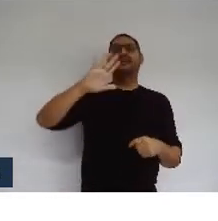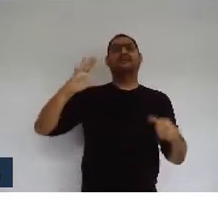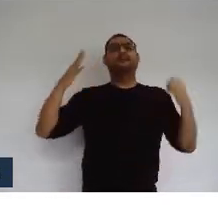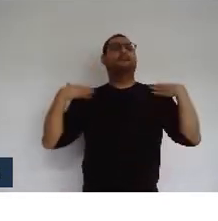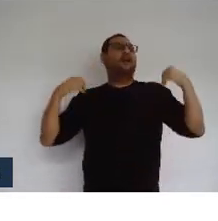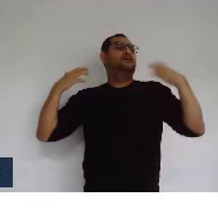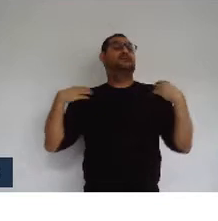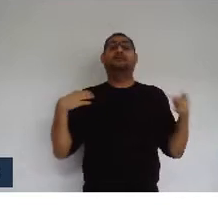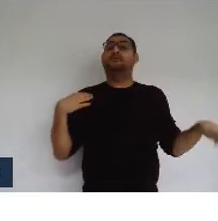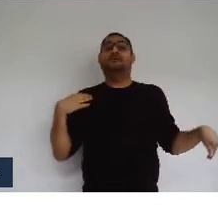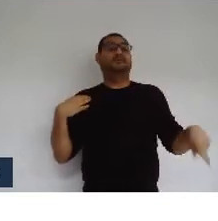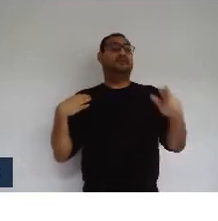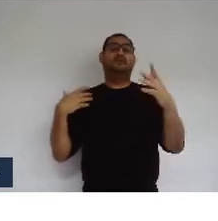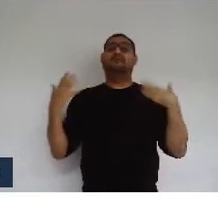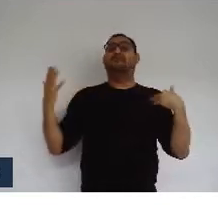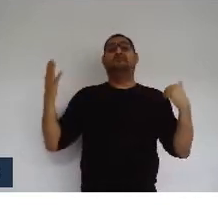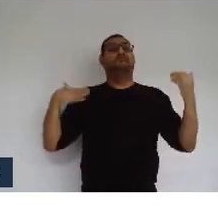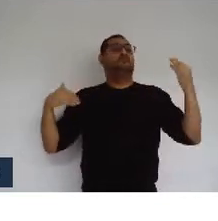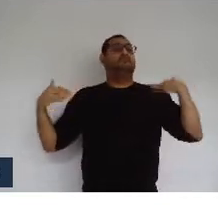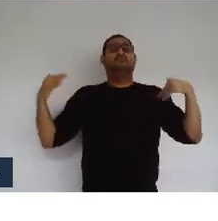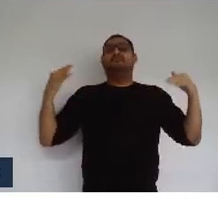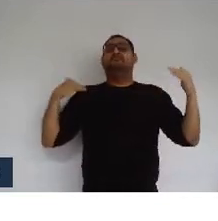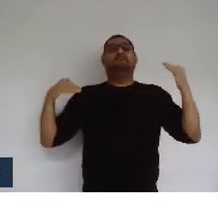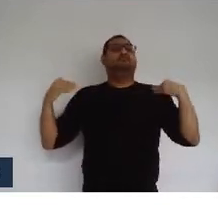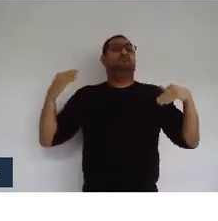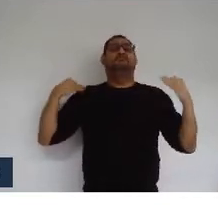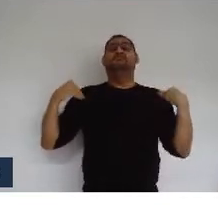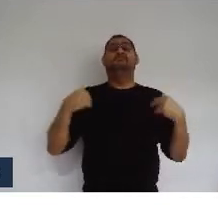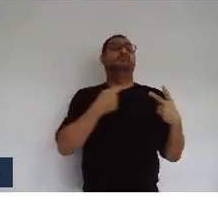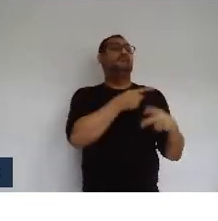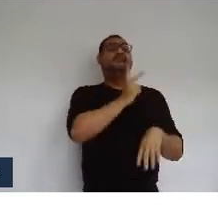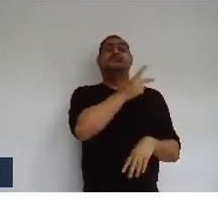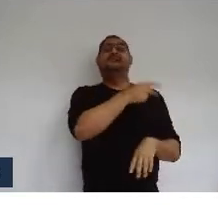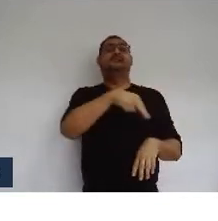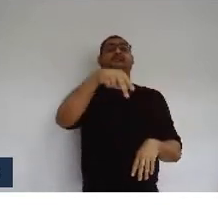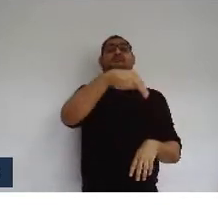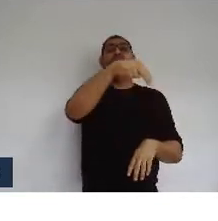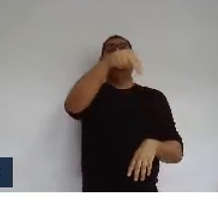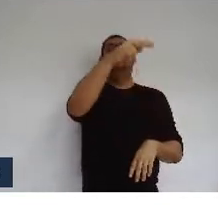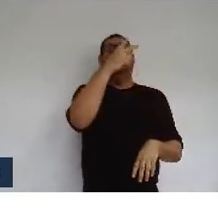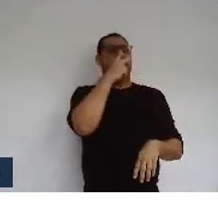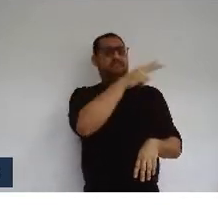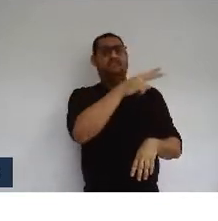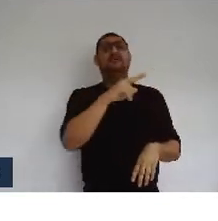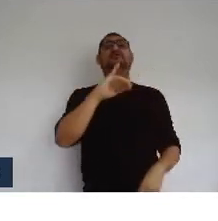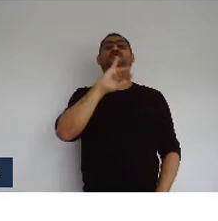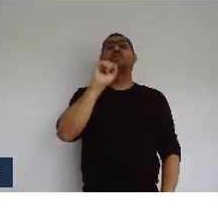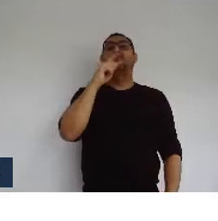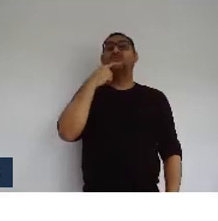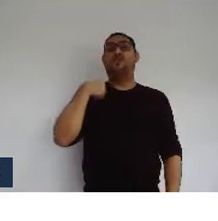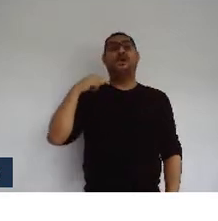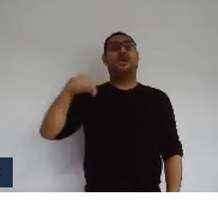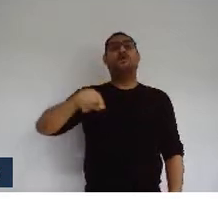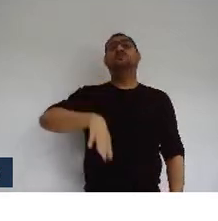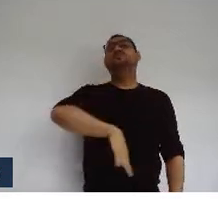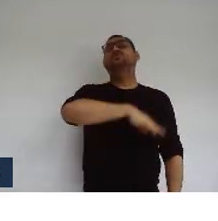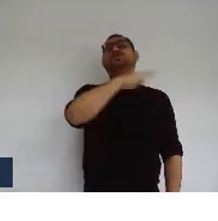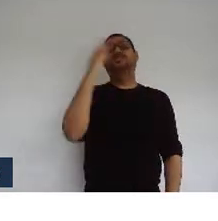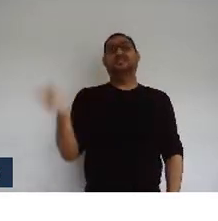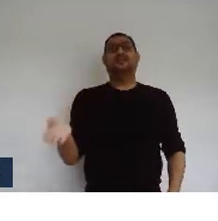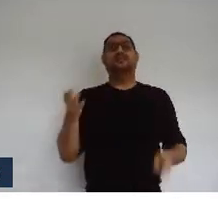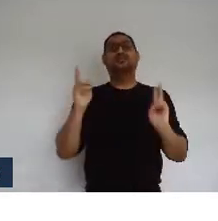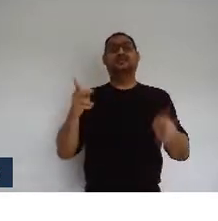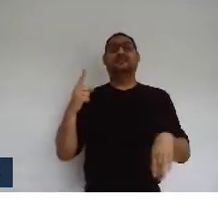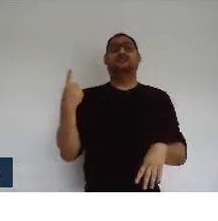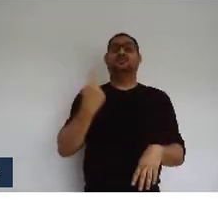vai passear como se não tivesse o fim para aquele passeio. Ele diz: eu fico o dia inteiro lá no fundo